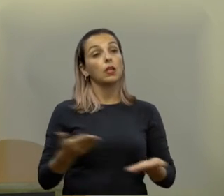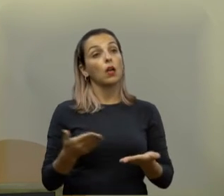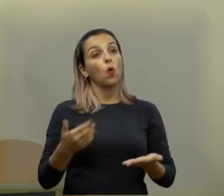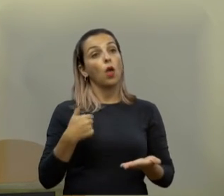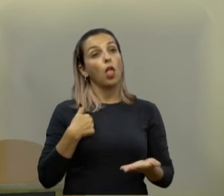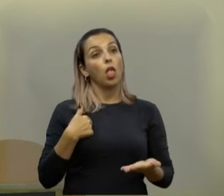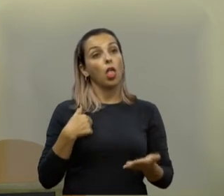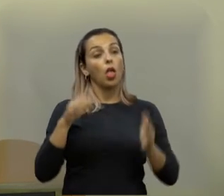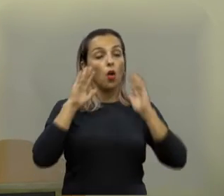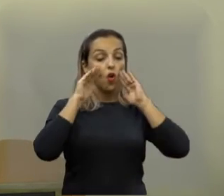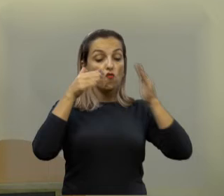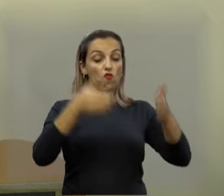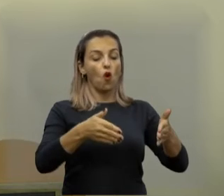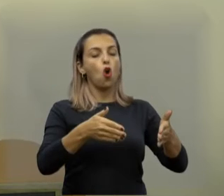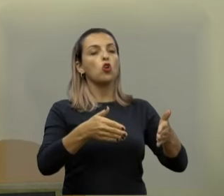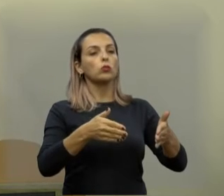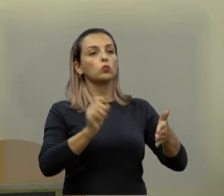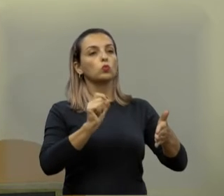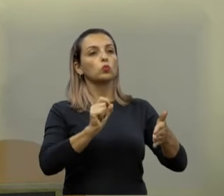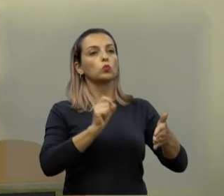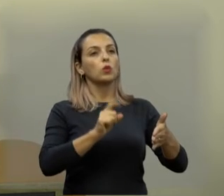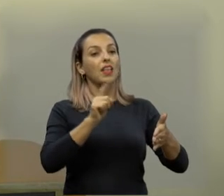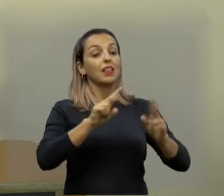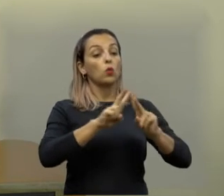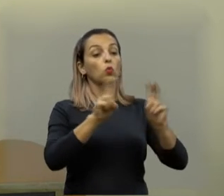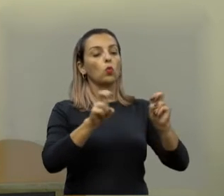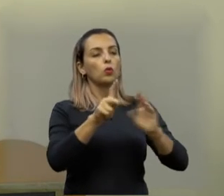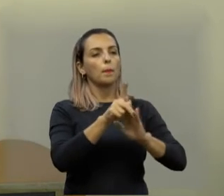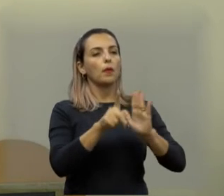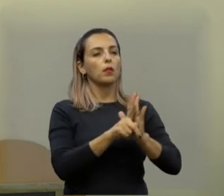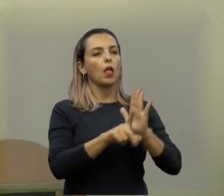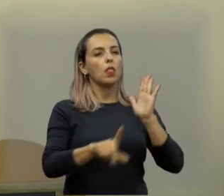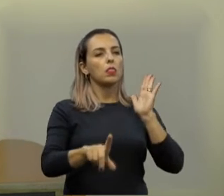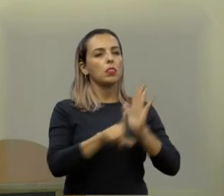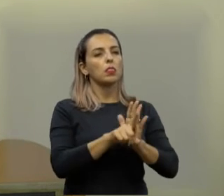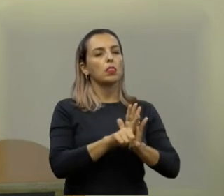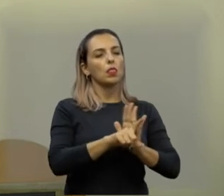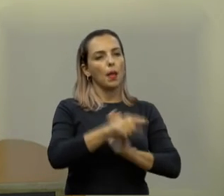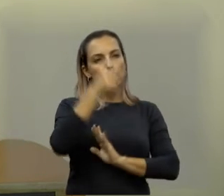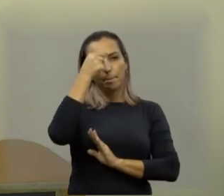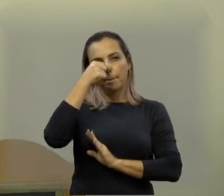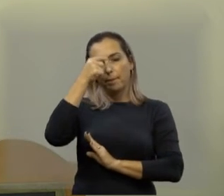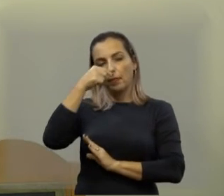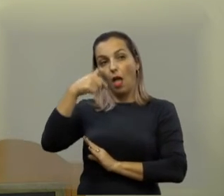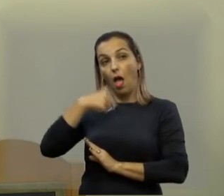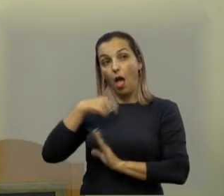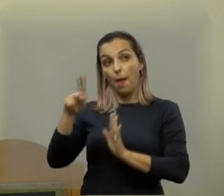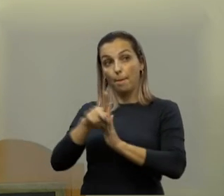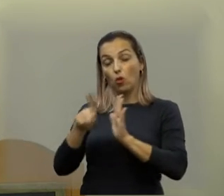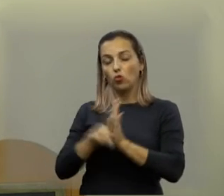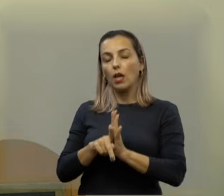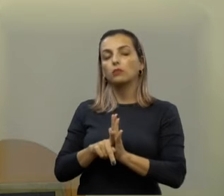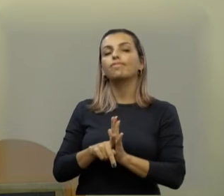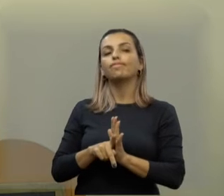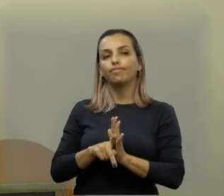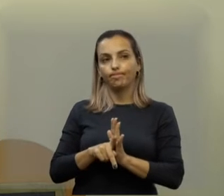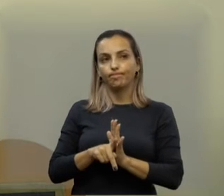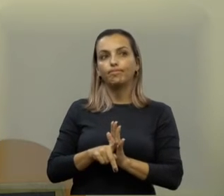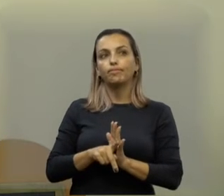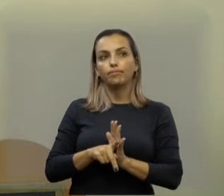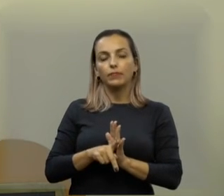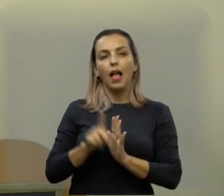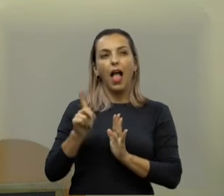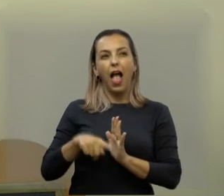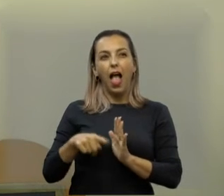vou me ater um pouco na minha sala mas na realidade sobre esse projeto que o doutor Garrido mencionou que para mim também o projeto polêmico para mim é